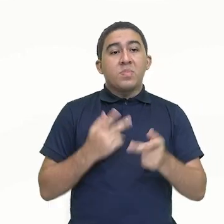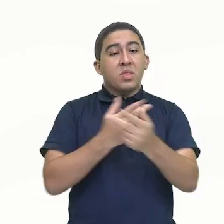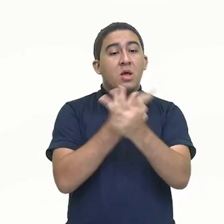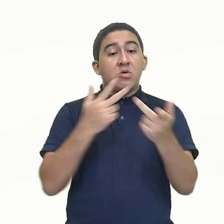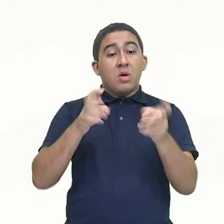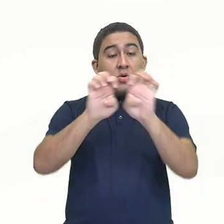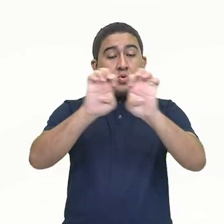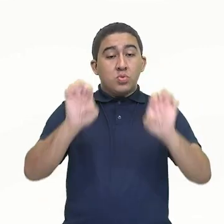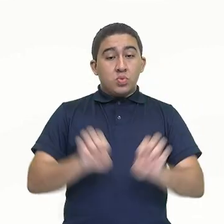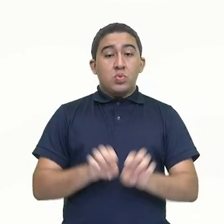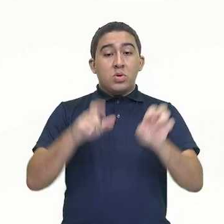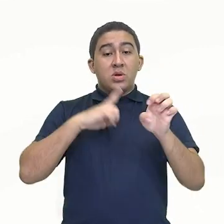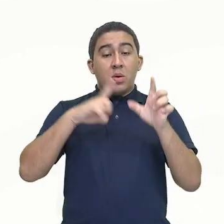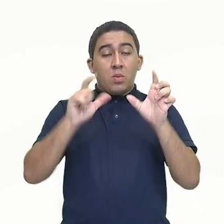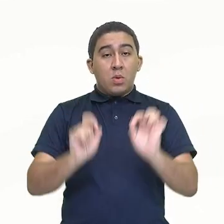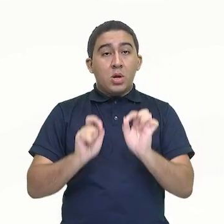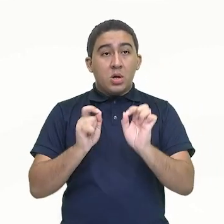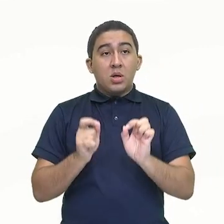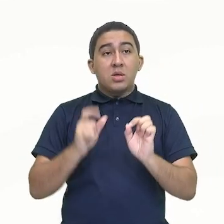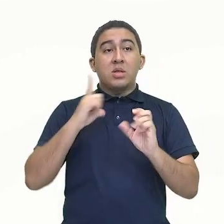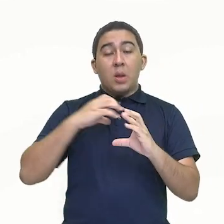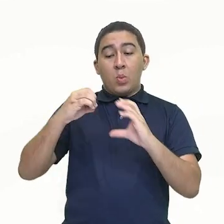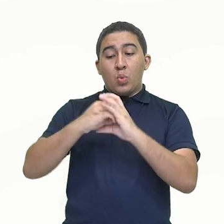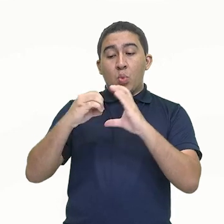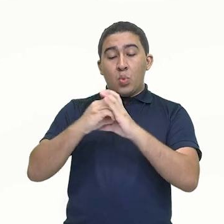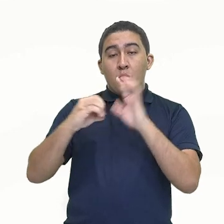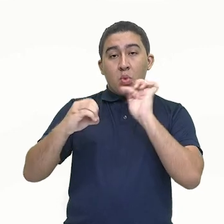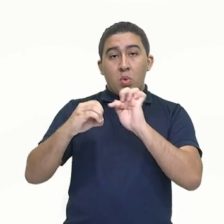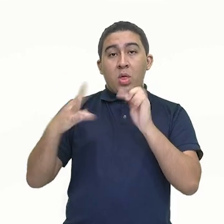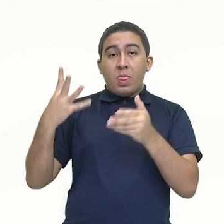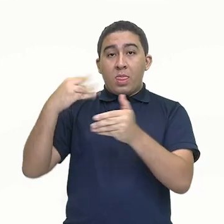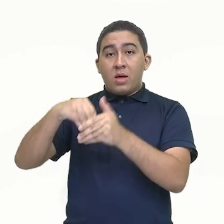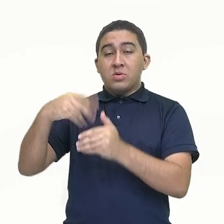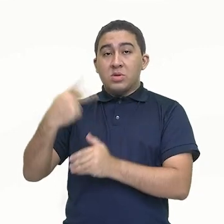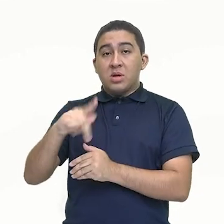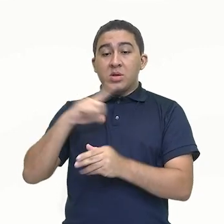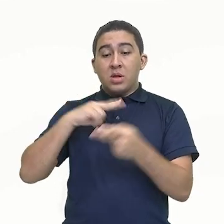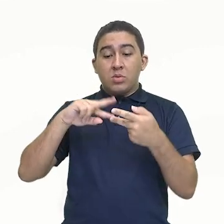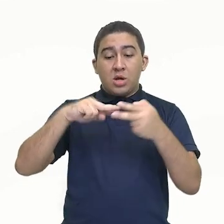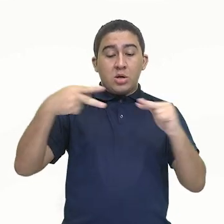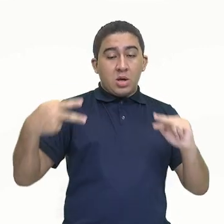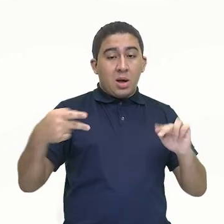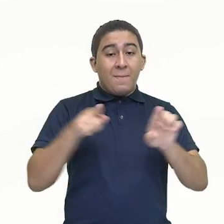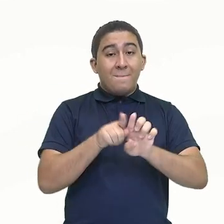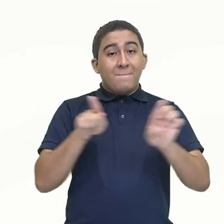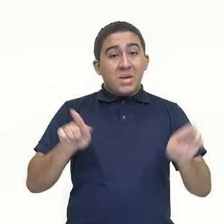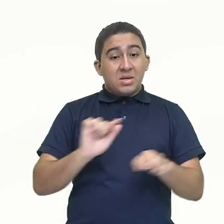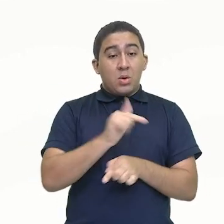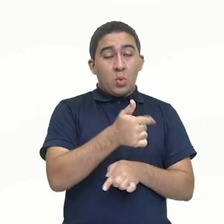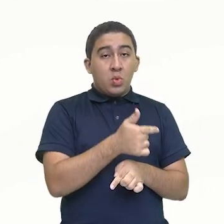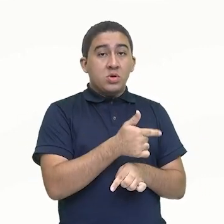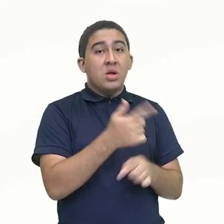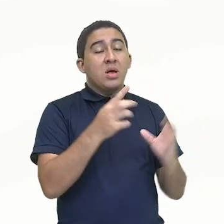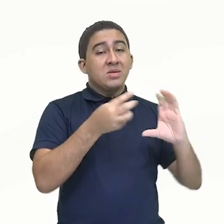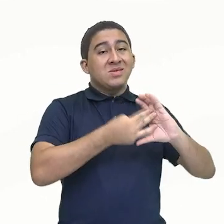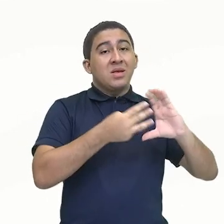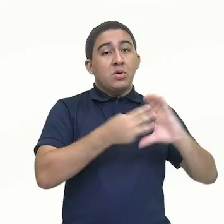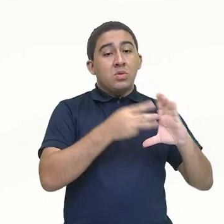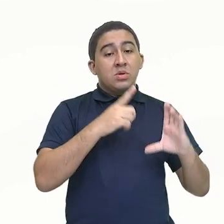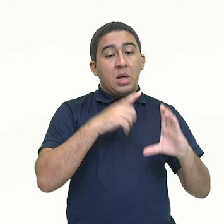ele está aqui, ó, com o material genético no seu interior. Mas as células vegetais, elas já